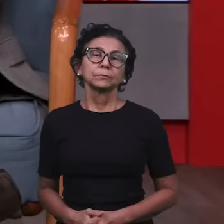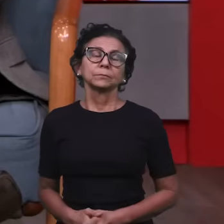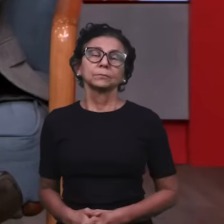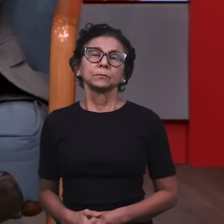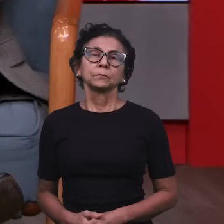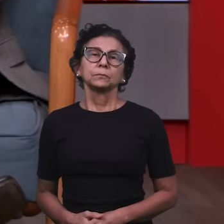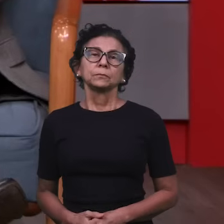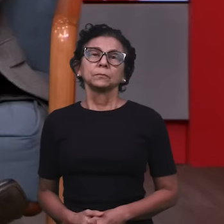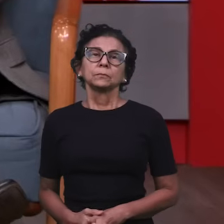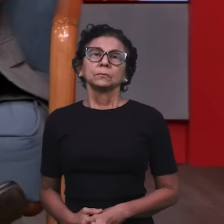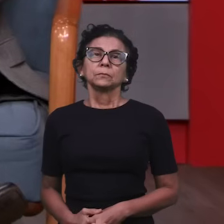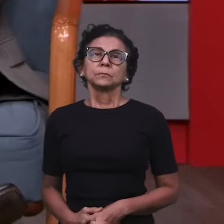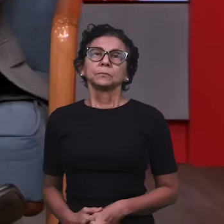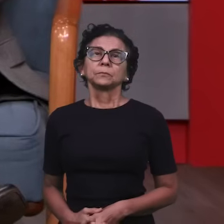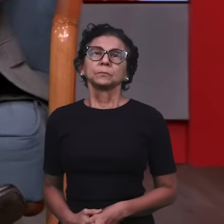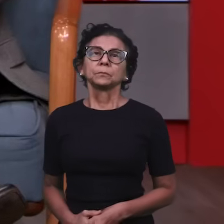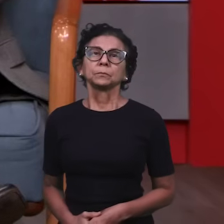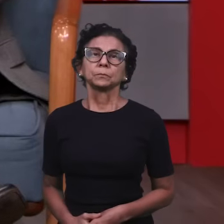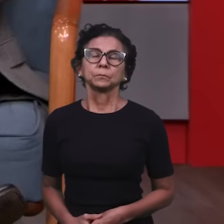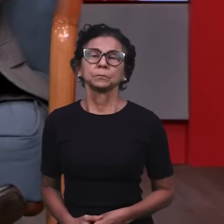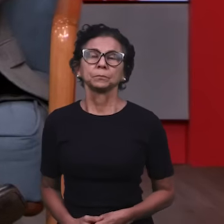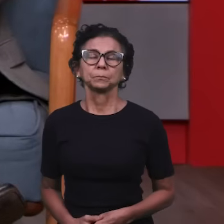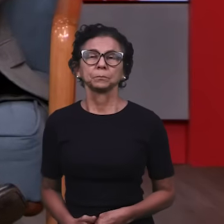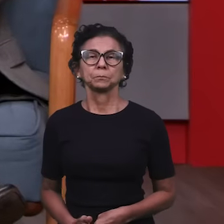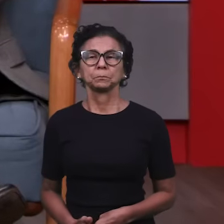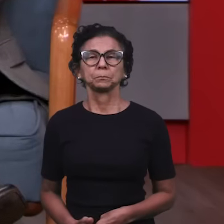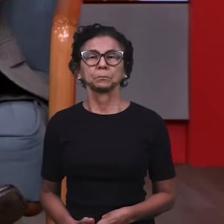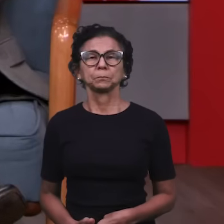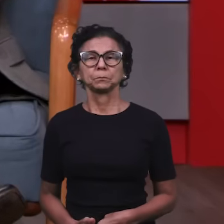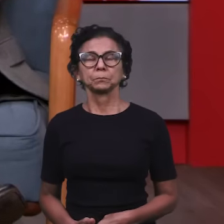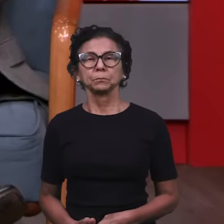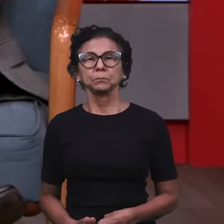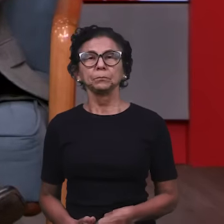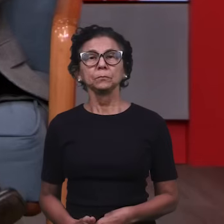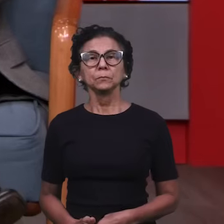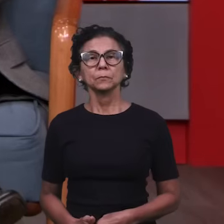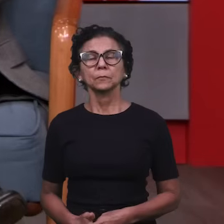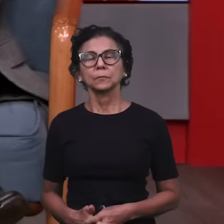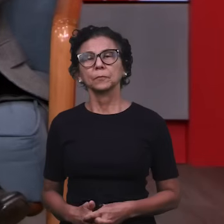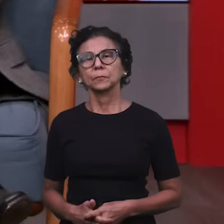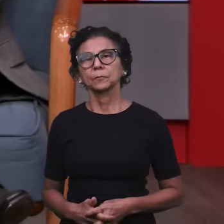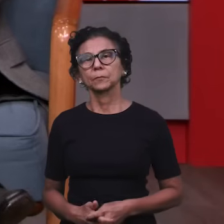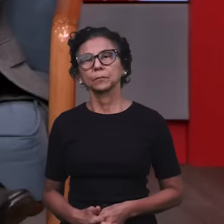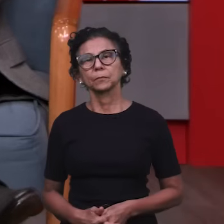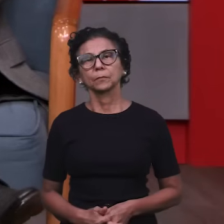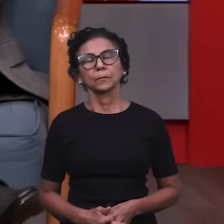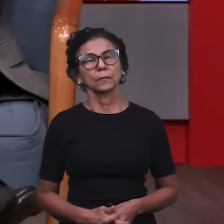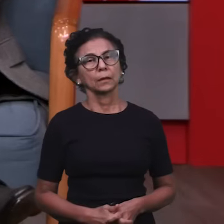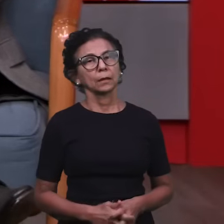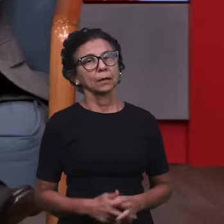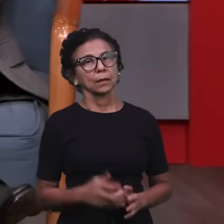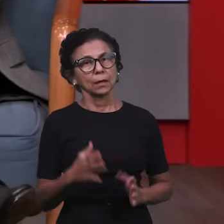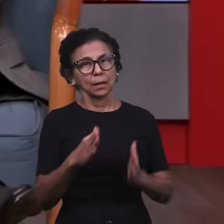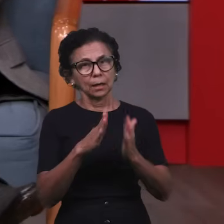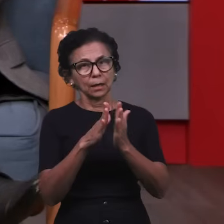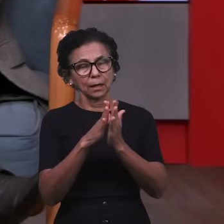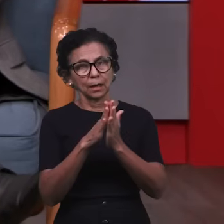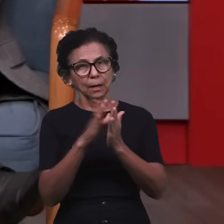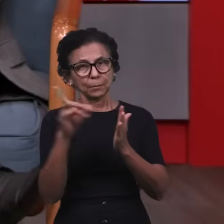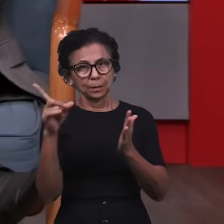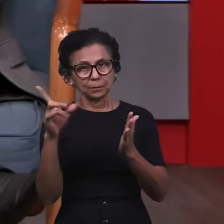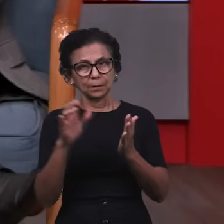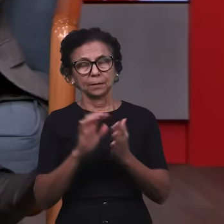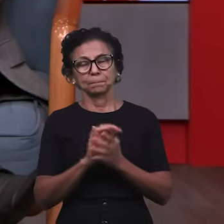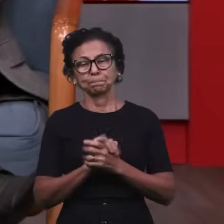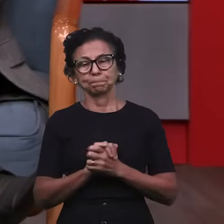A palavra, quando você usa a palavra na razão, na sua emoção,